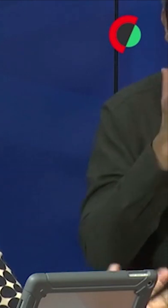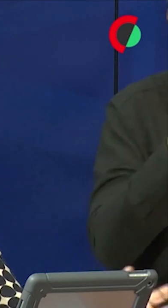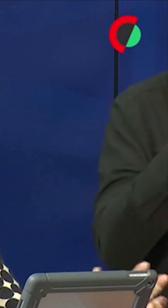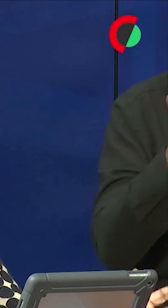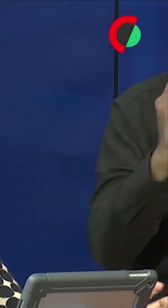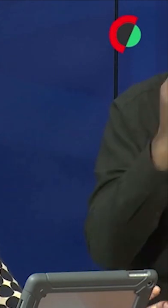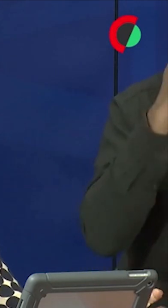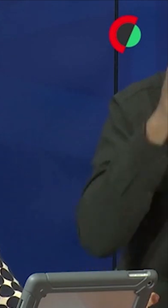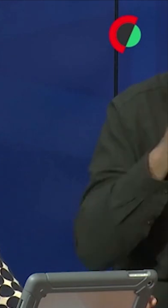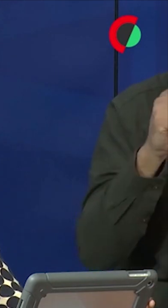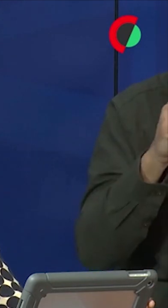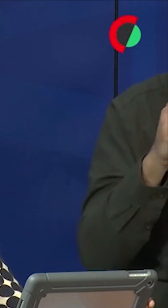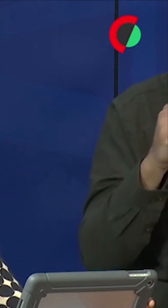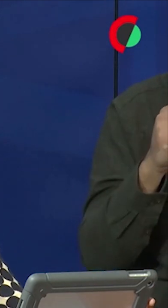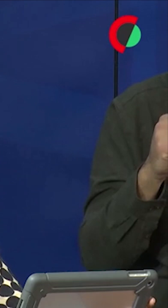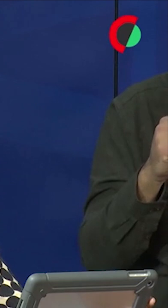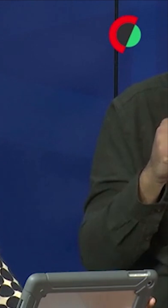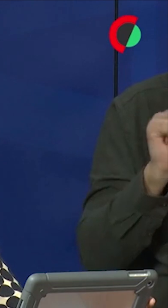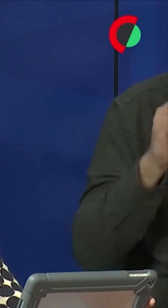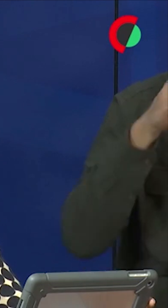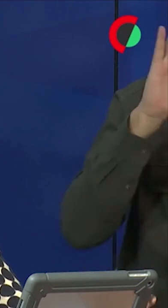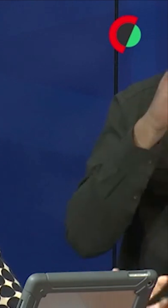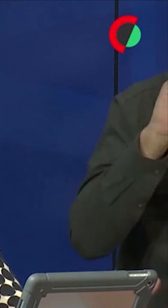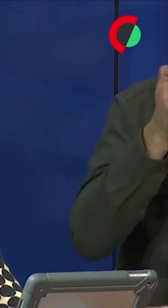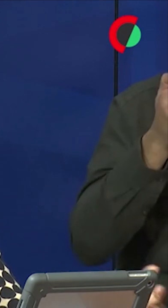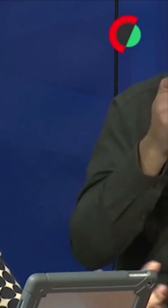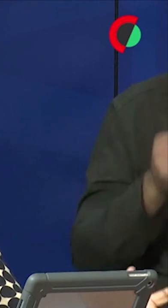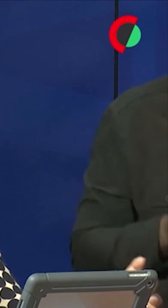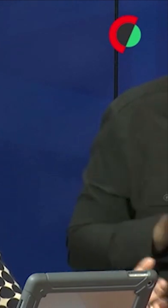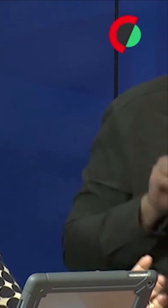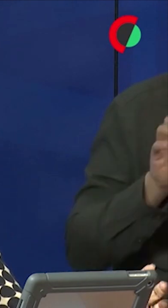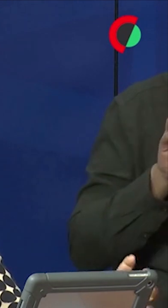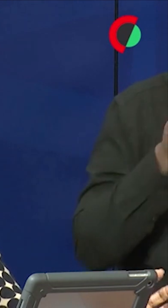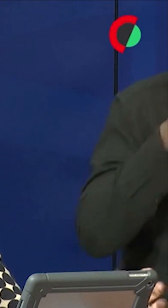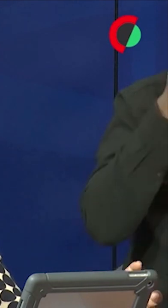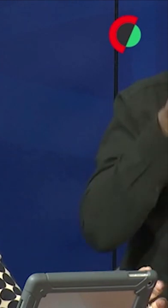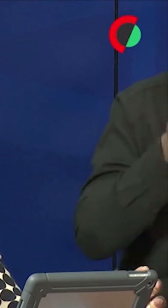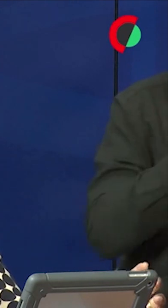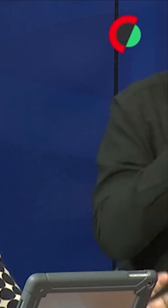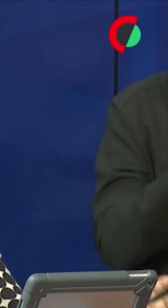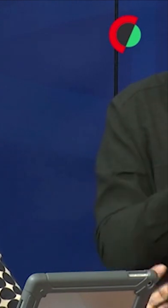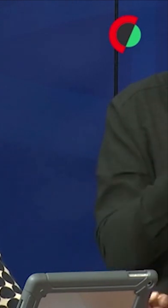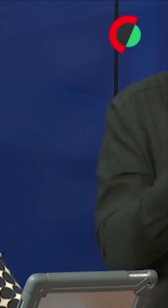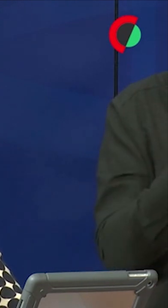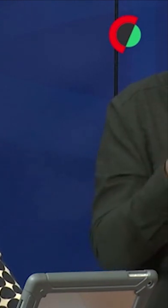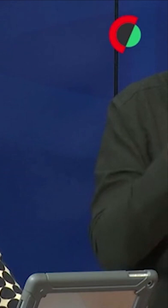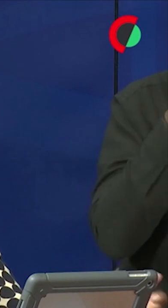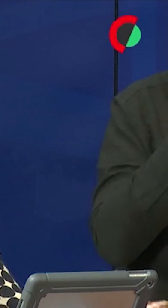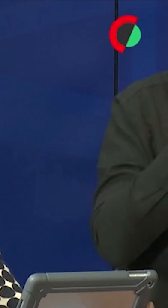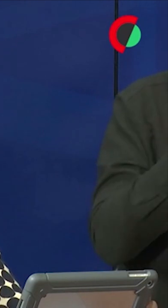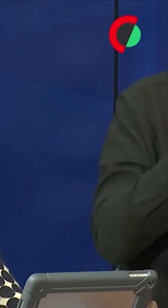e sendo que 5 são maiores de 65. Portanto, como sabem, temos aquele grupo de pessoas que ficaram